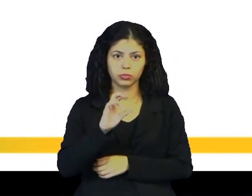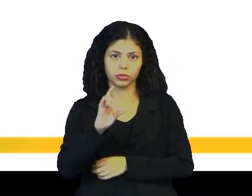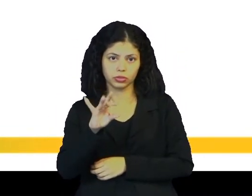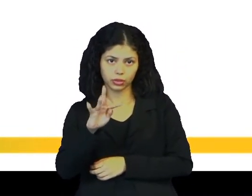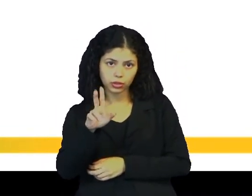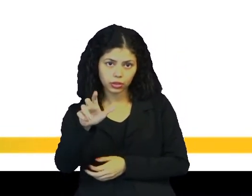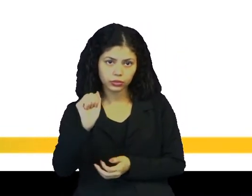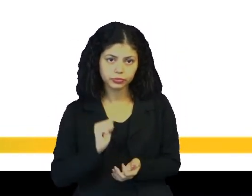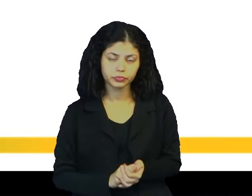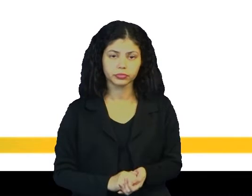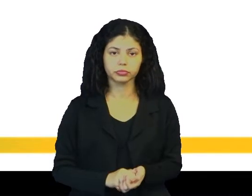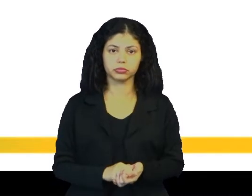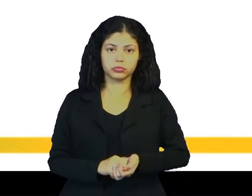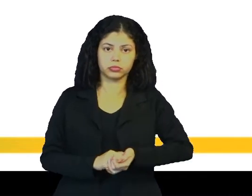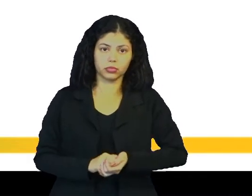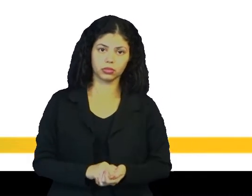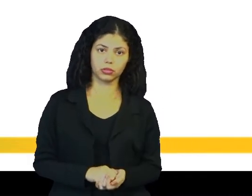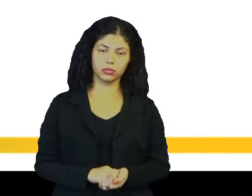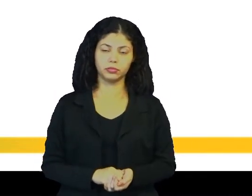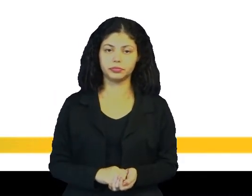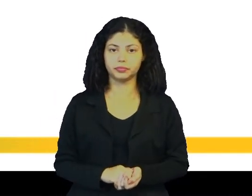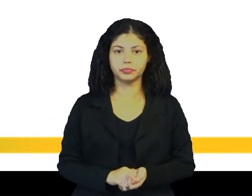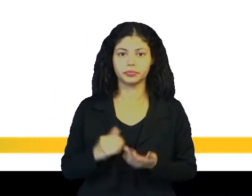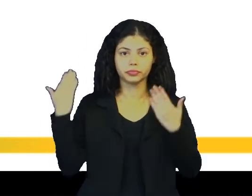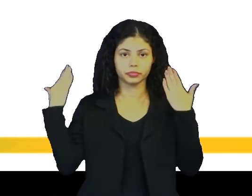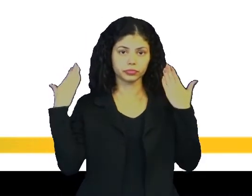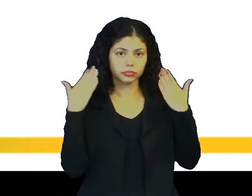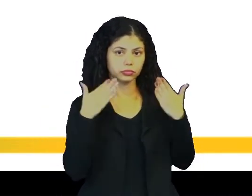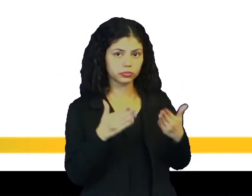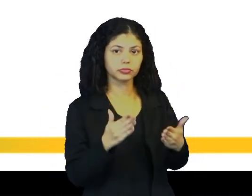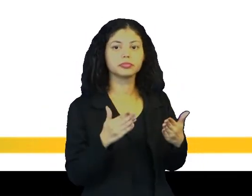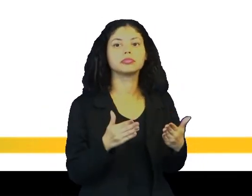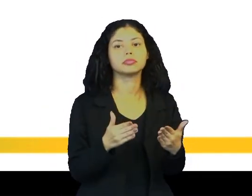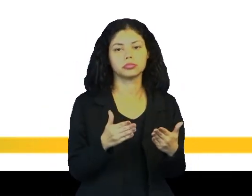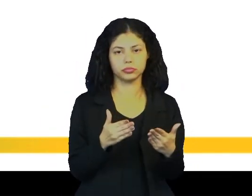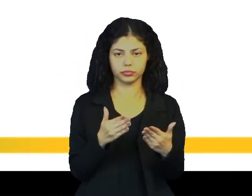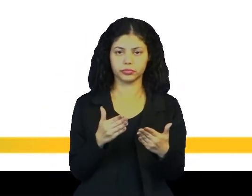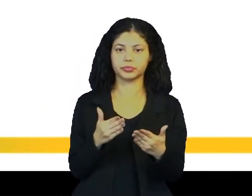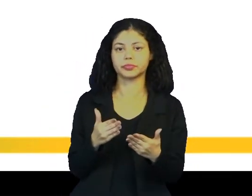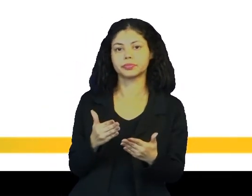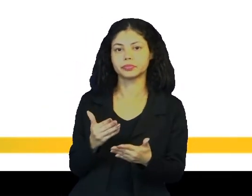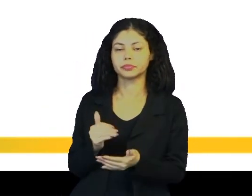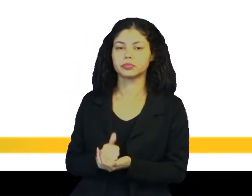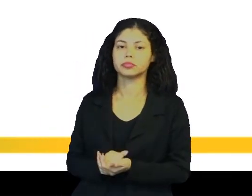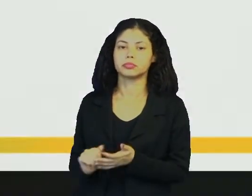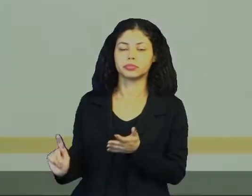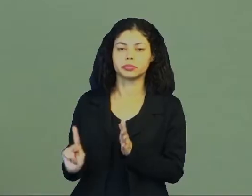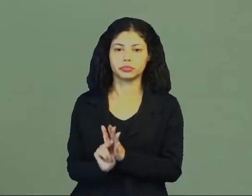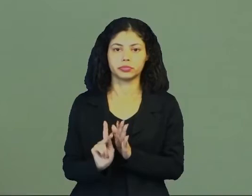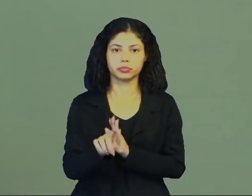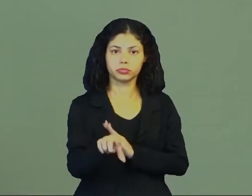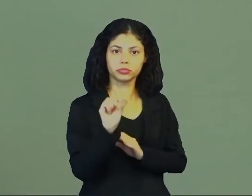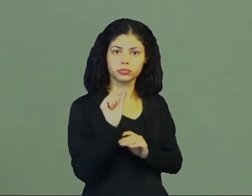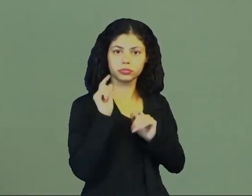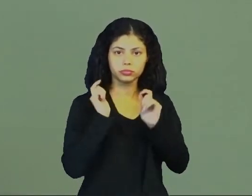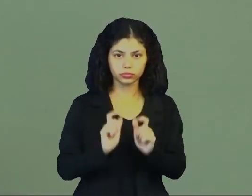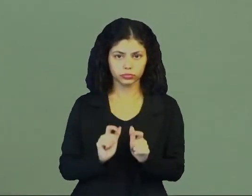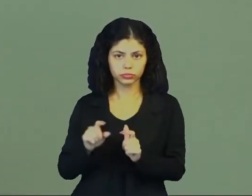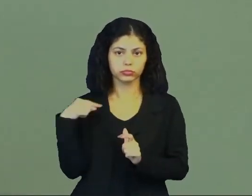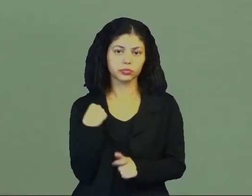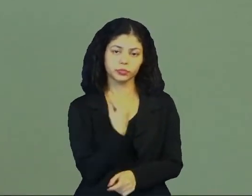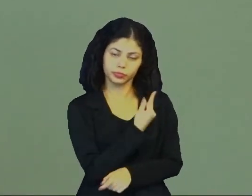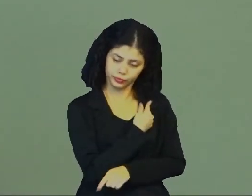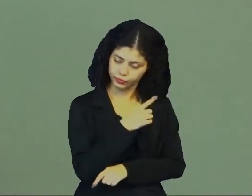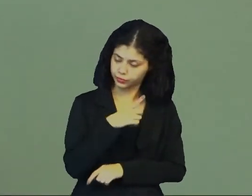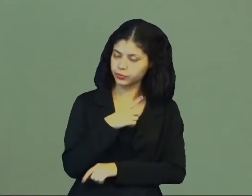né? Ou a antropocêntria, ela é aí um quesito onde nós